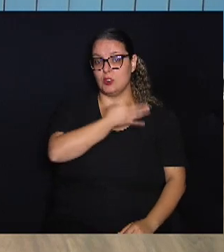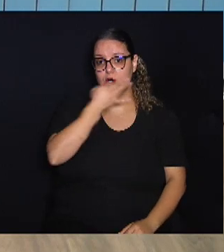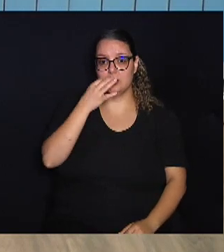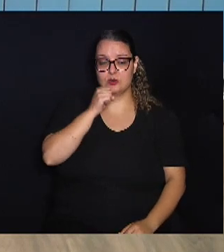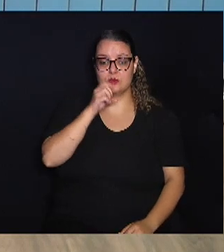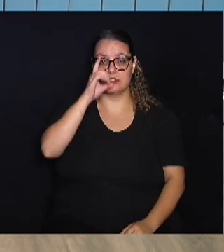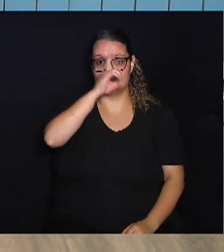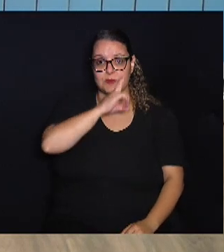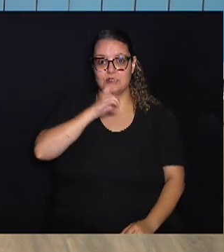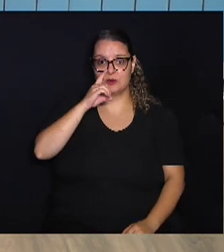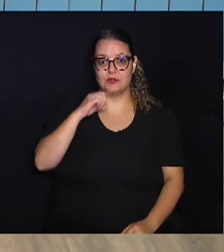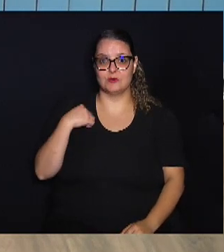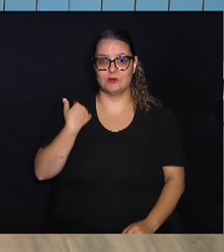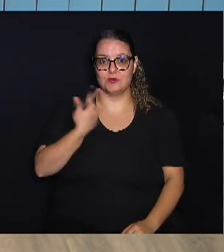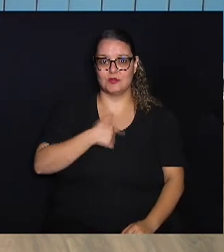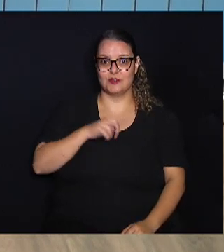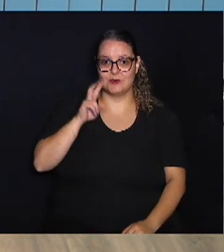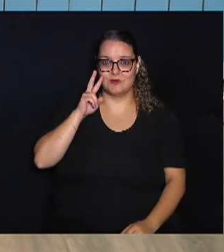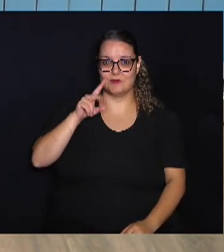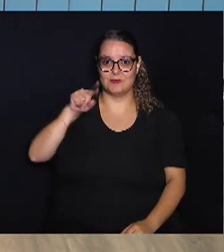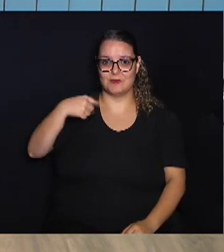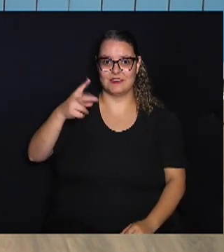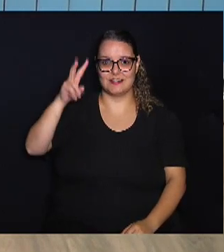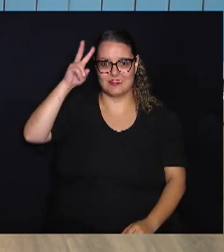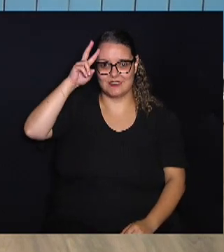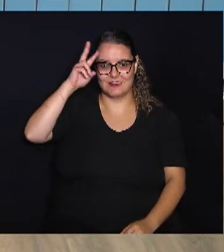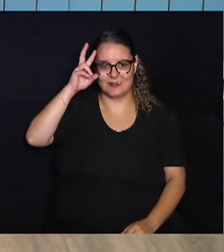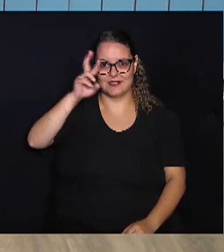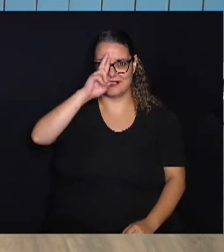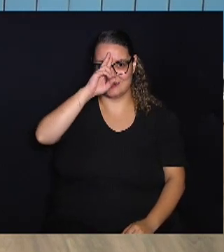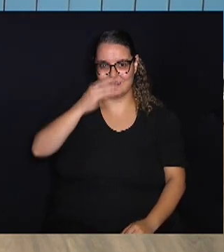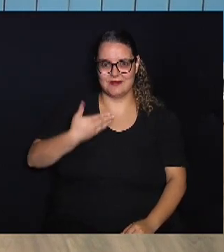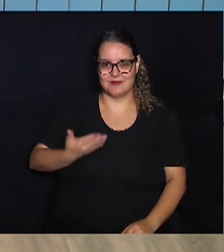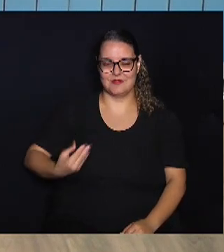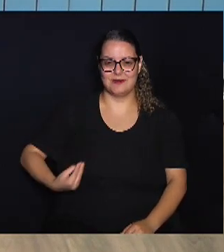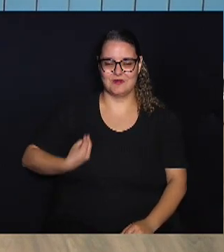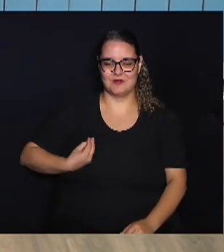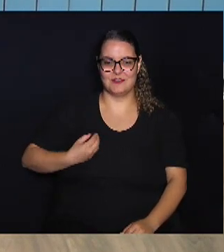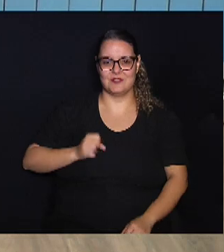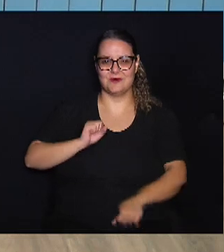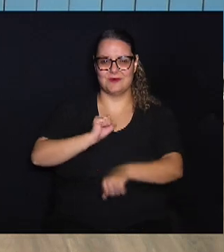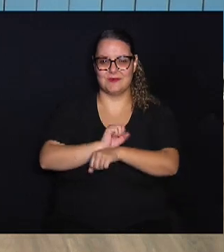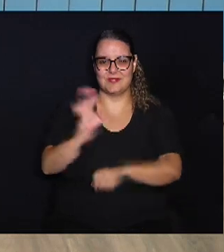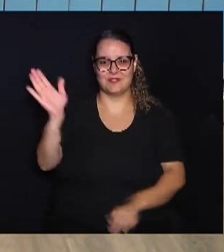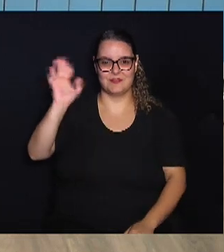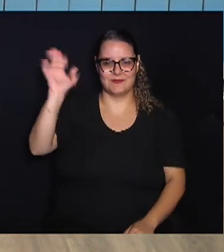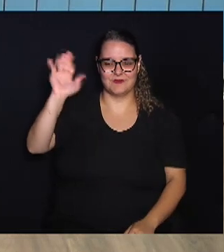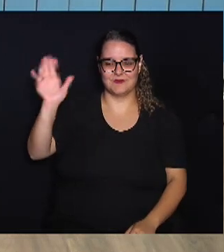de semana. Eu volto na segunda-feira ao meio-dia ao vivo. Te espero. Tchau, tchau.